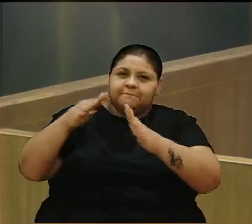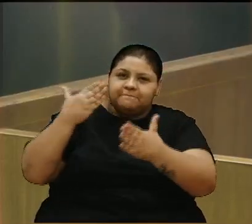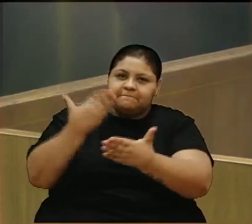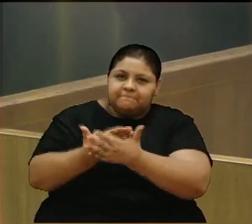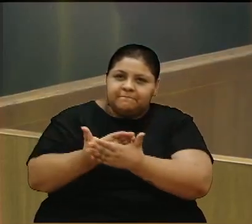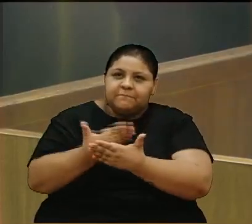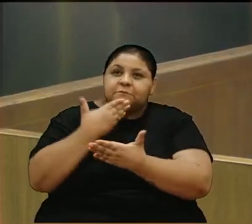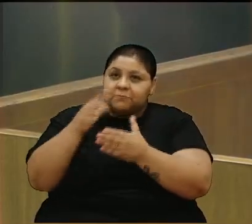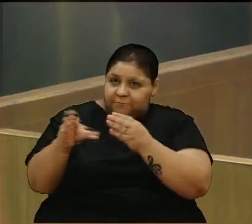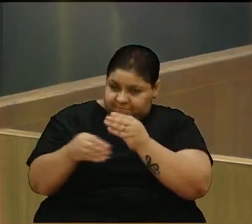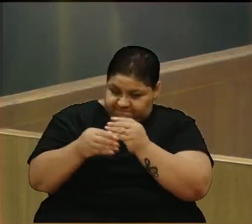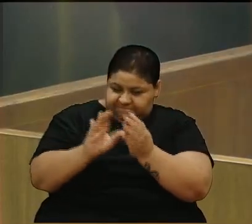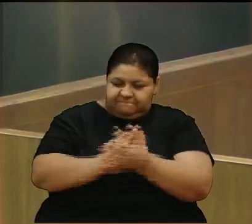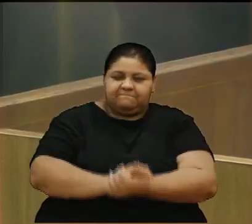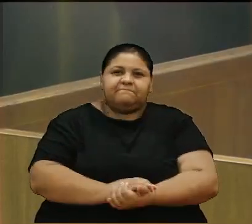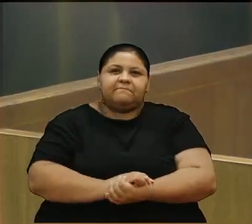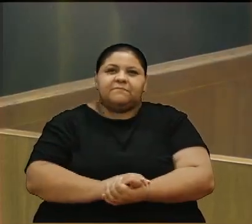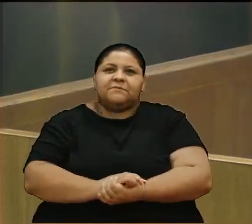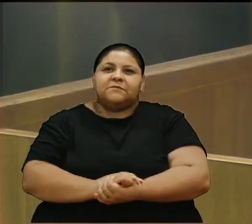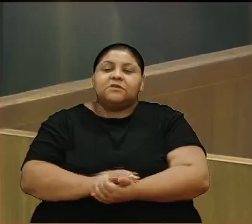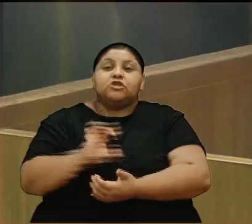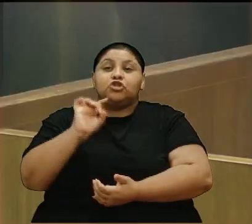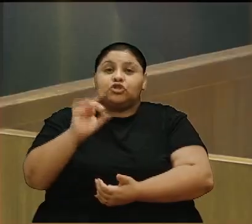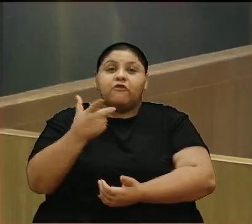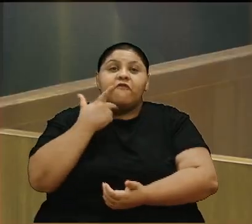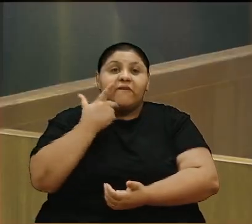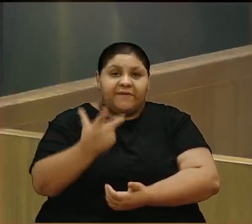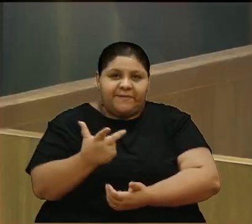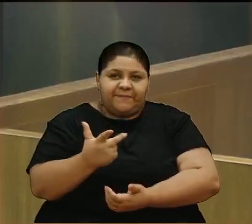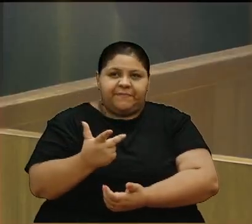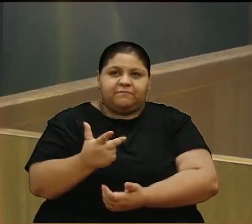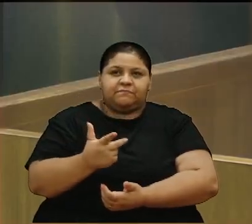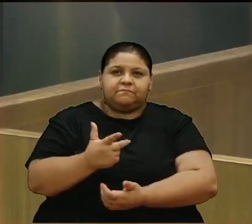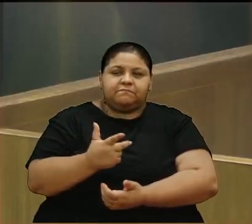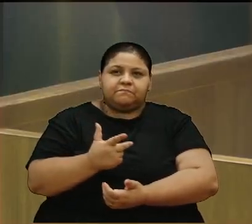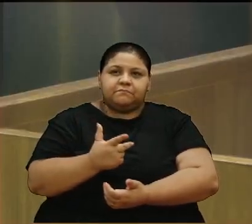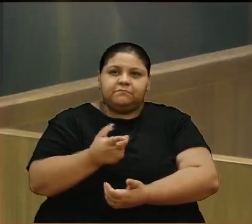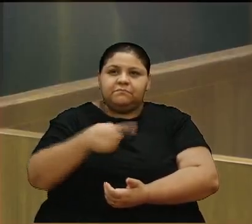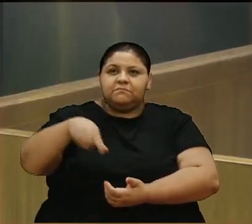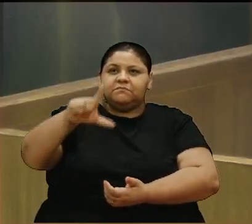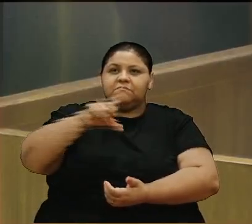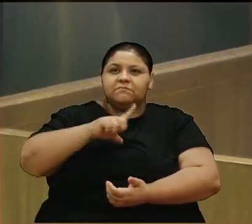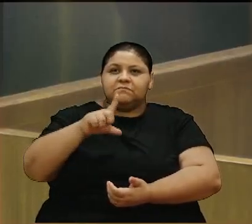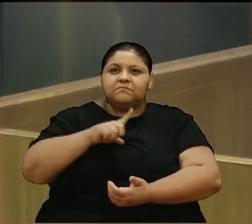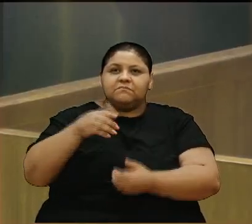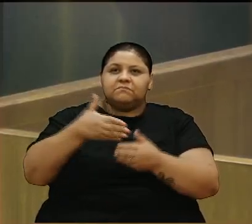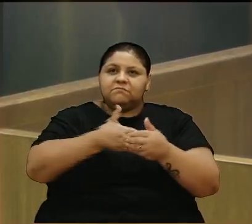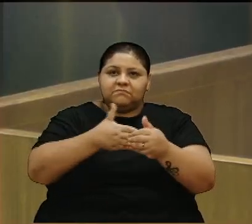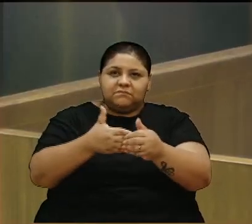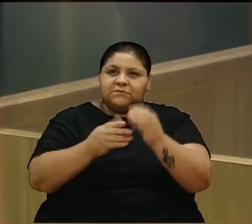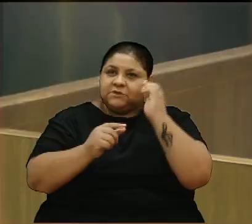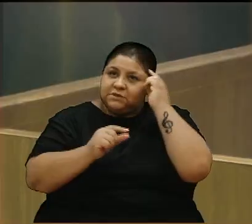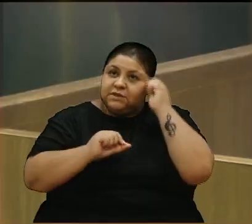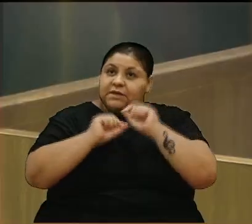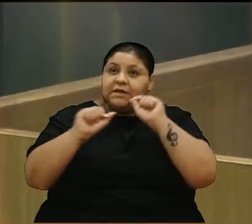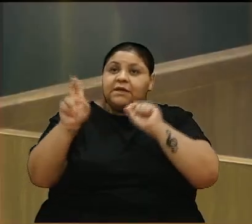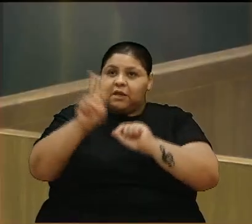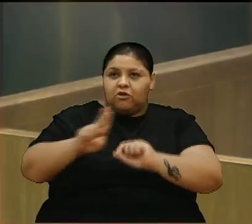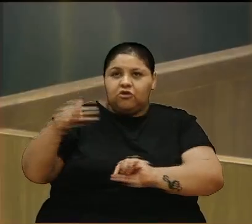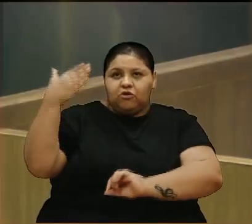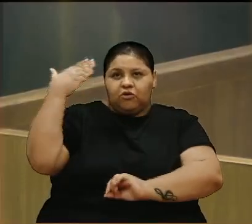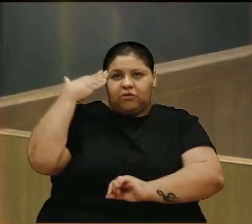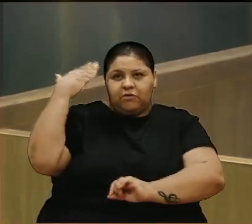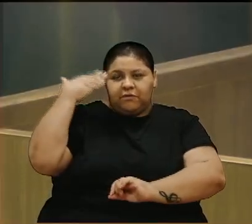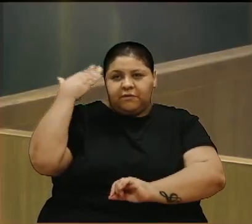parte, por gentileza. Voltando para a InsuLife, eu só queria dizer que a gente teve ali a orientação, né? Quem usa sabe que